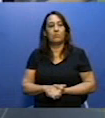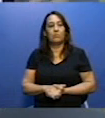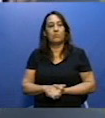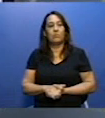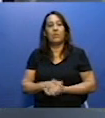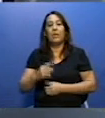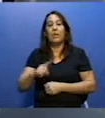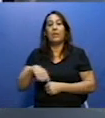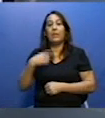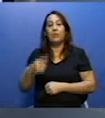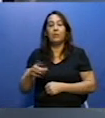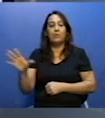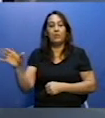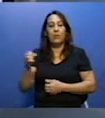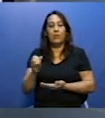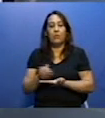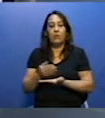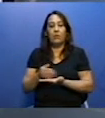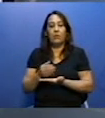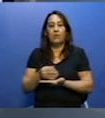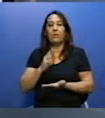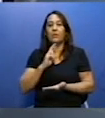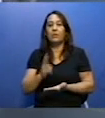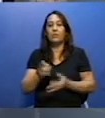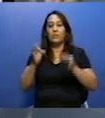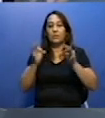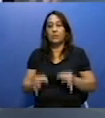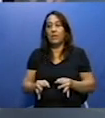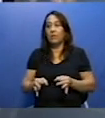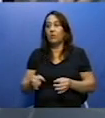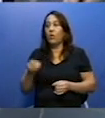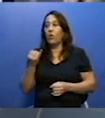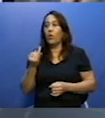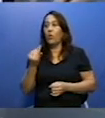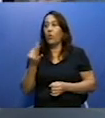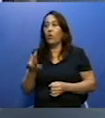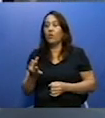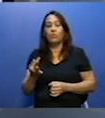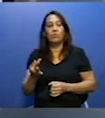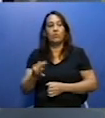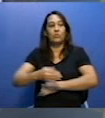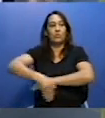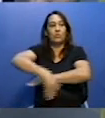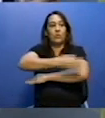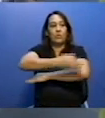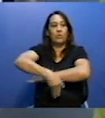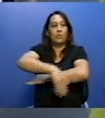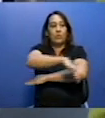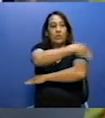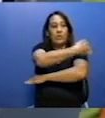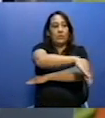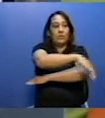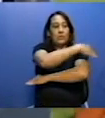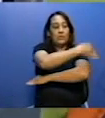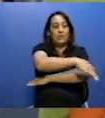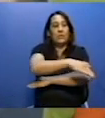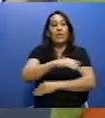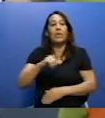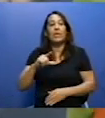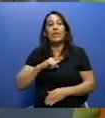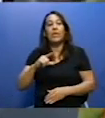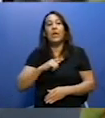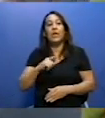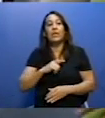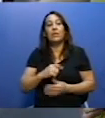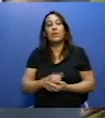Depois você pega o seu caderno e responde, olha, quantos quarteirões há em cada imagem? Então conta, quantos você já pintou